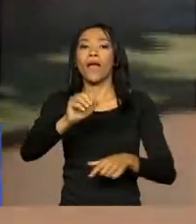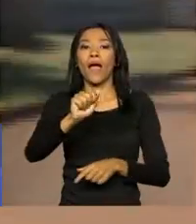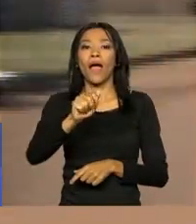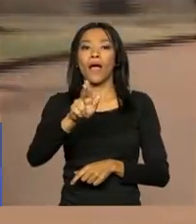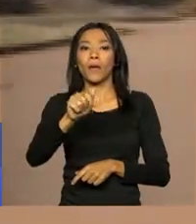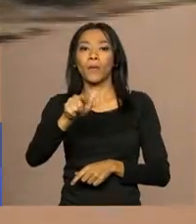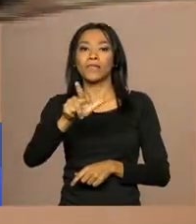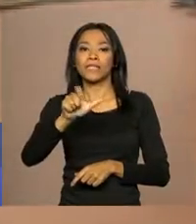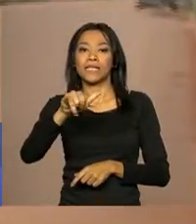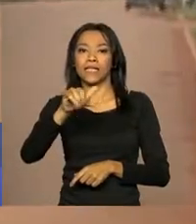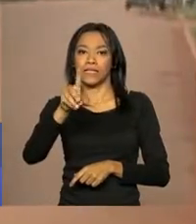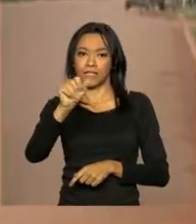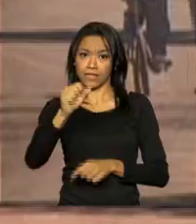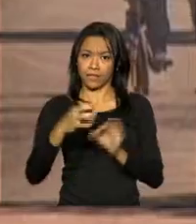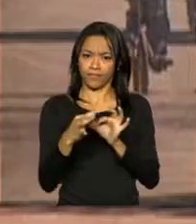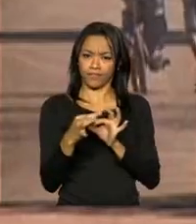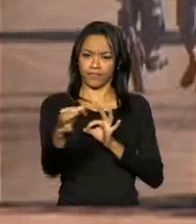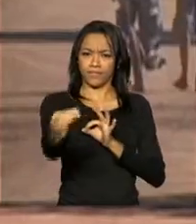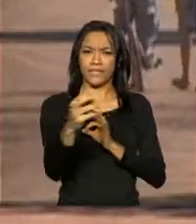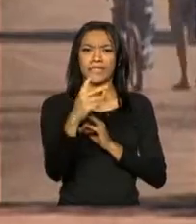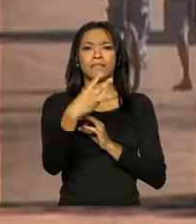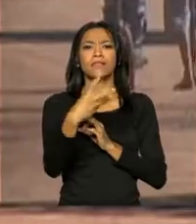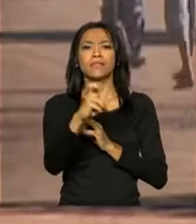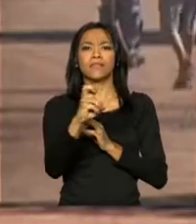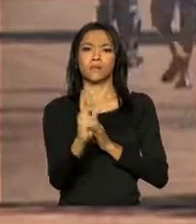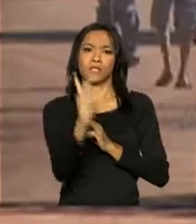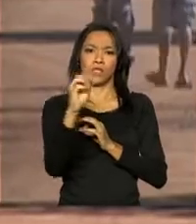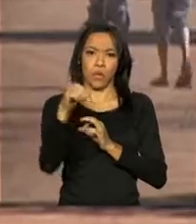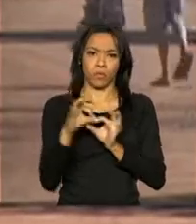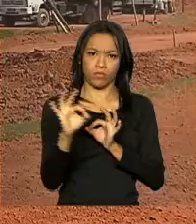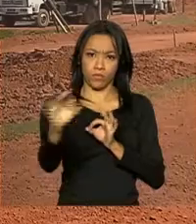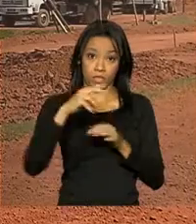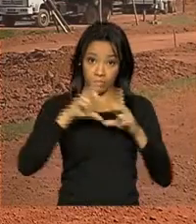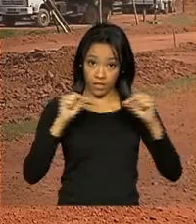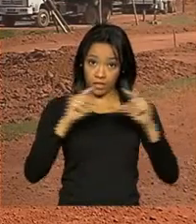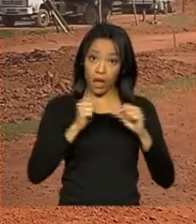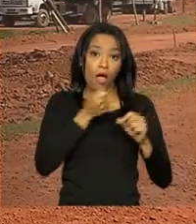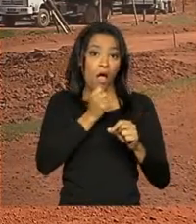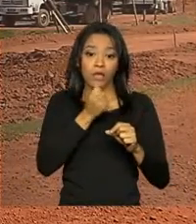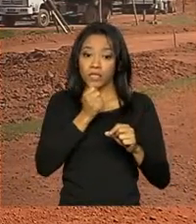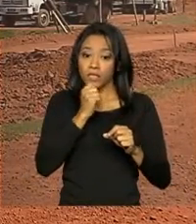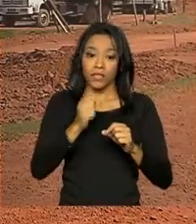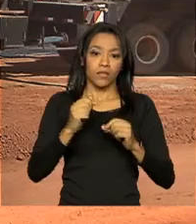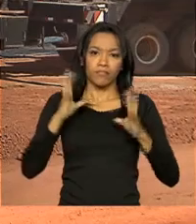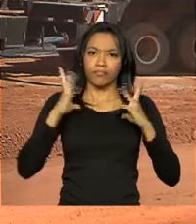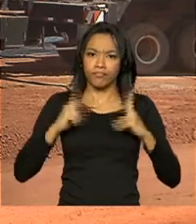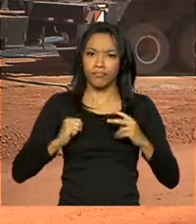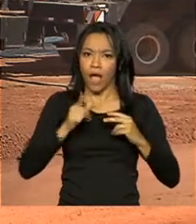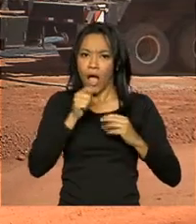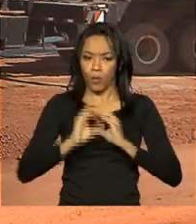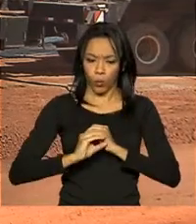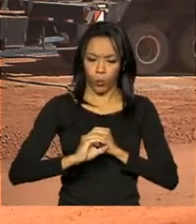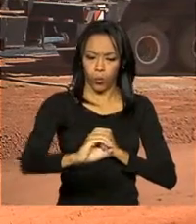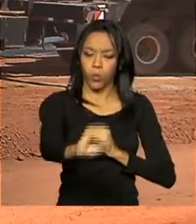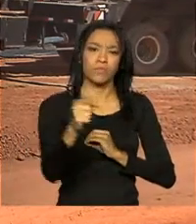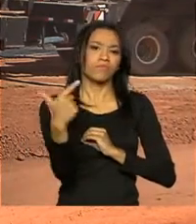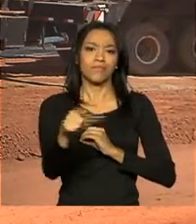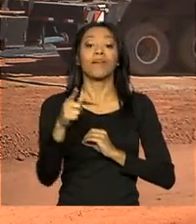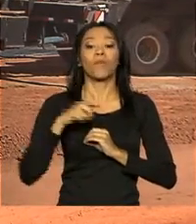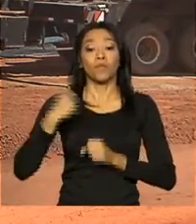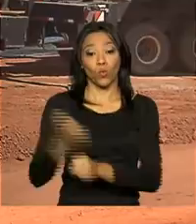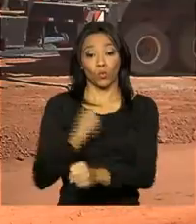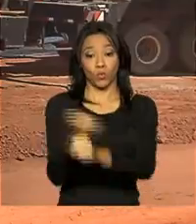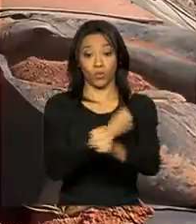35 quilômetros de Brasília, ainda não conta com esgoto tratado. A situação começa a mudar com a construção de uma estação de